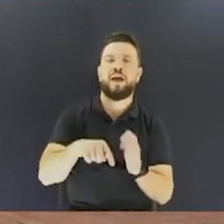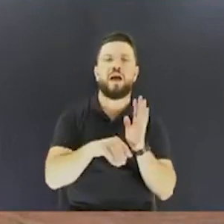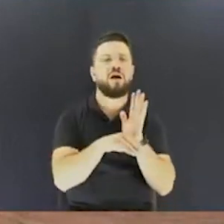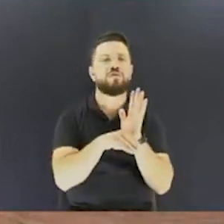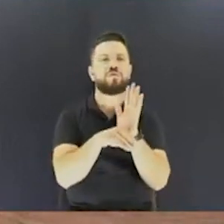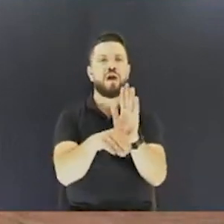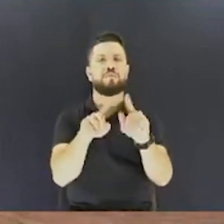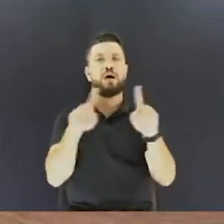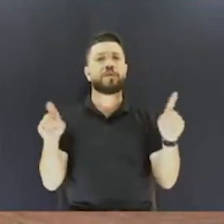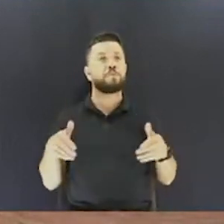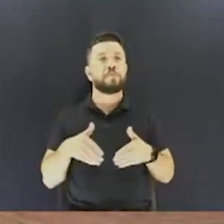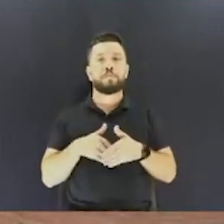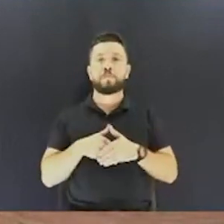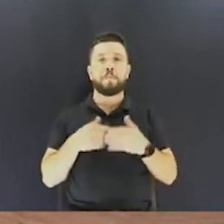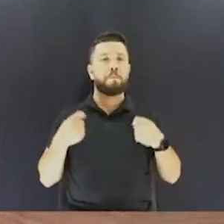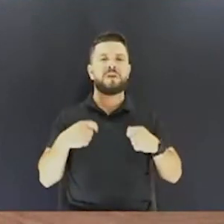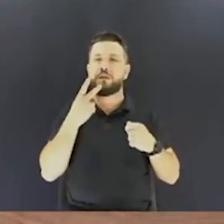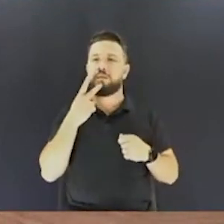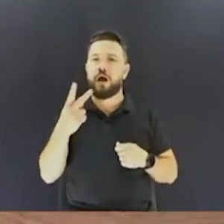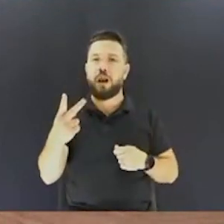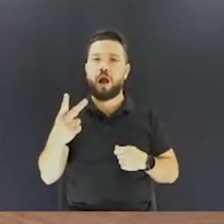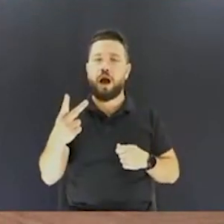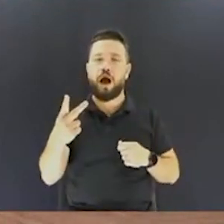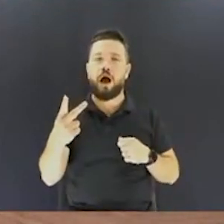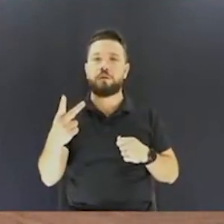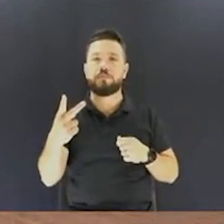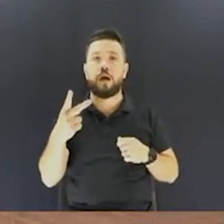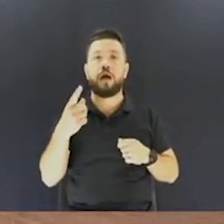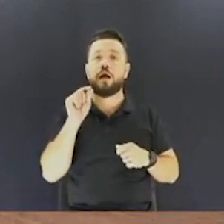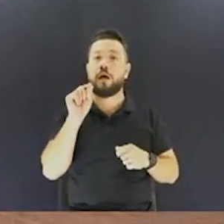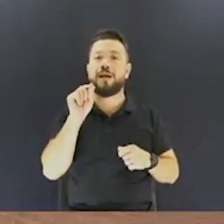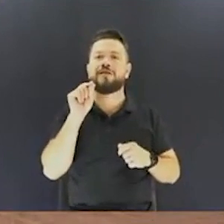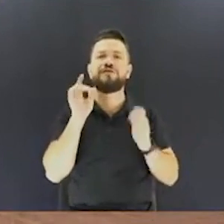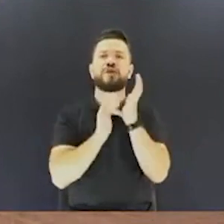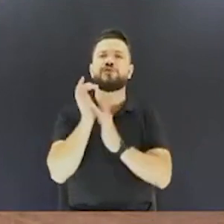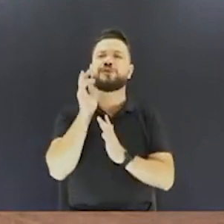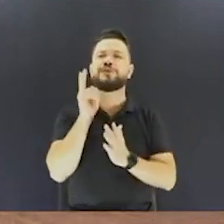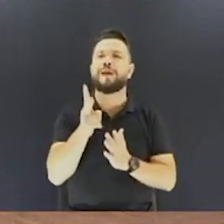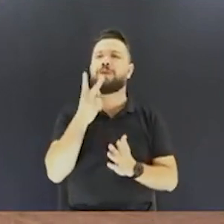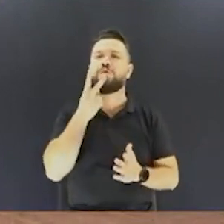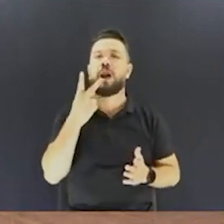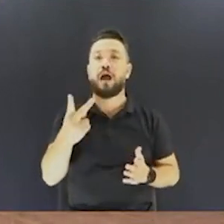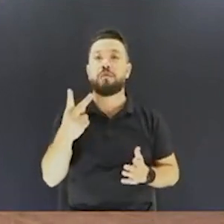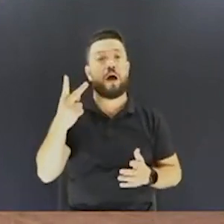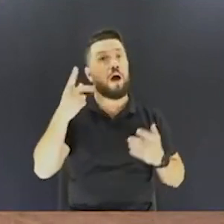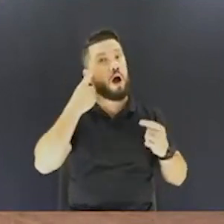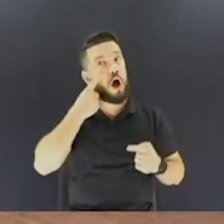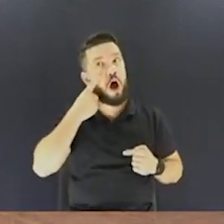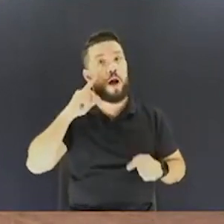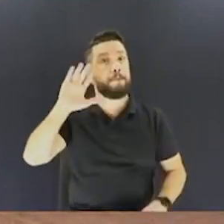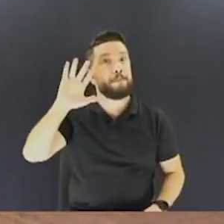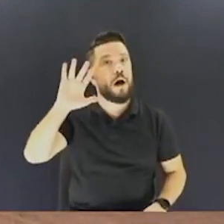Jesus Cristo, que a mão direita faz, a esquerda não precisa ver, não precisa saber, e acho que cada um de nós aqui pode dar